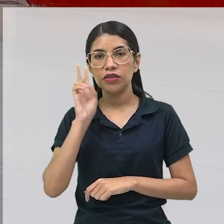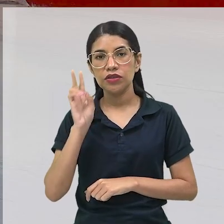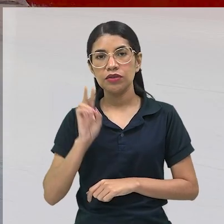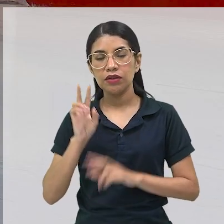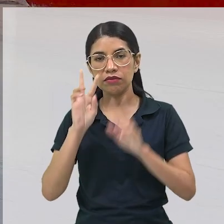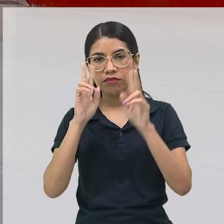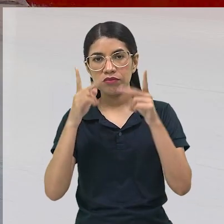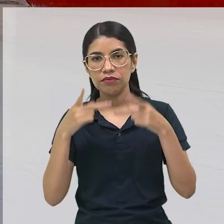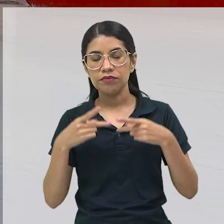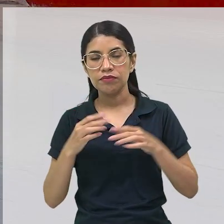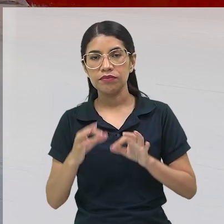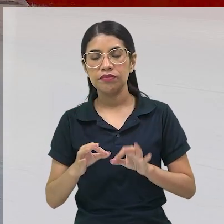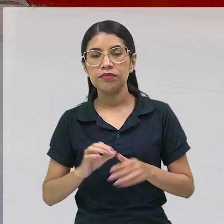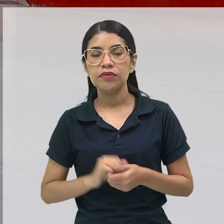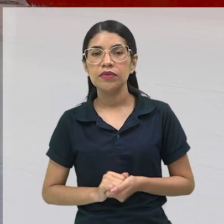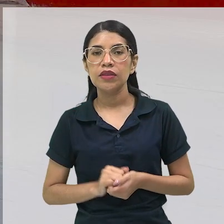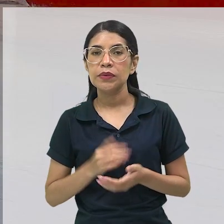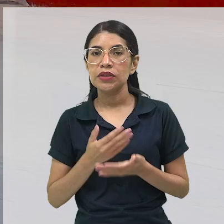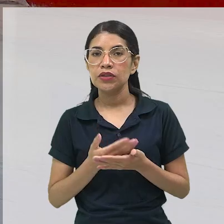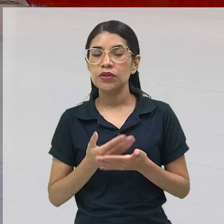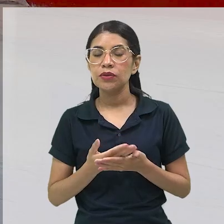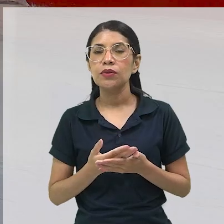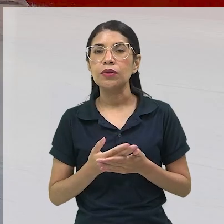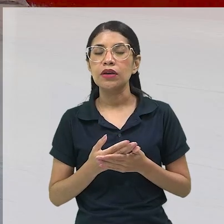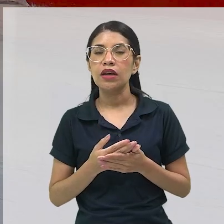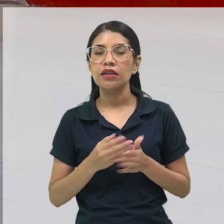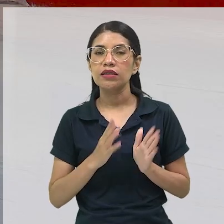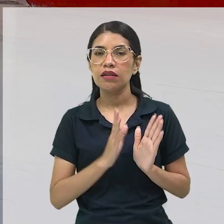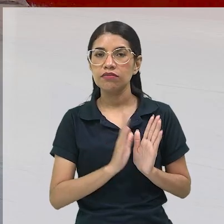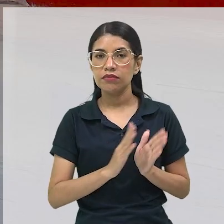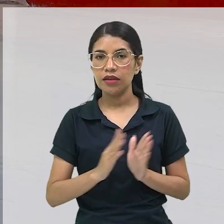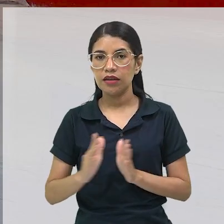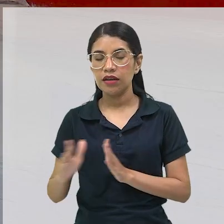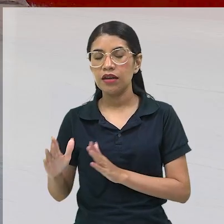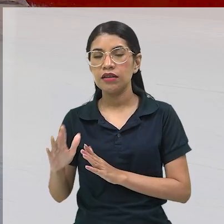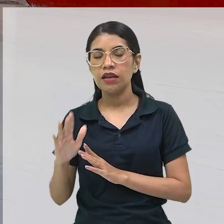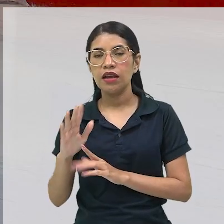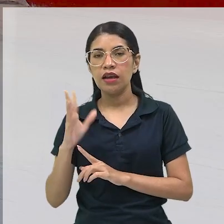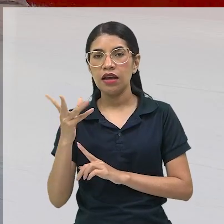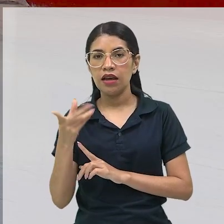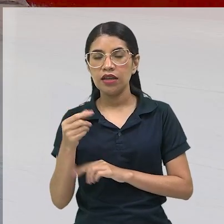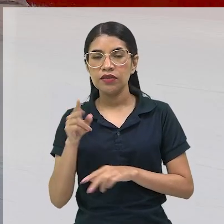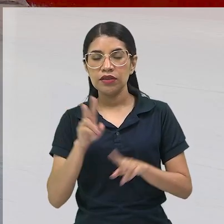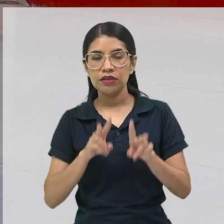da humanidade, né? Então a gente viu isso, essa breve trajetória nas artes visuais,